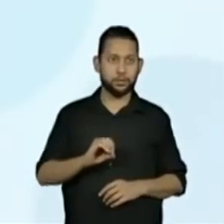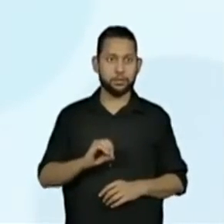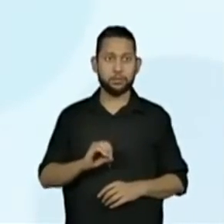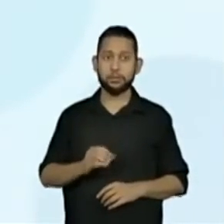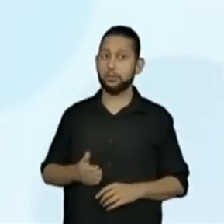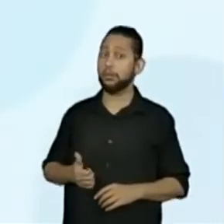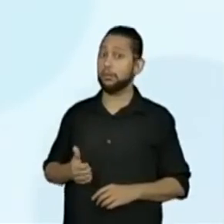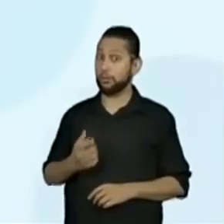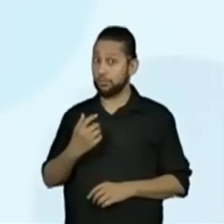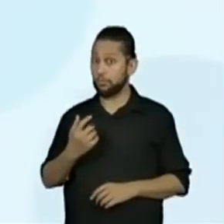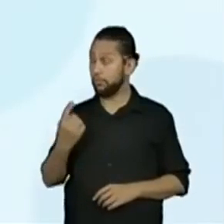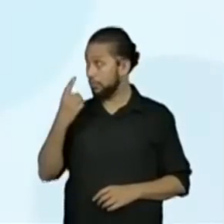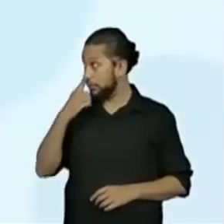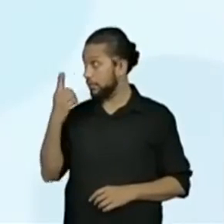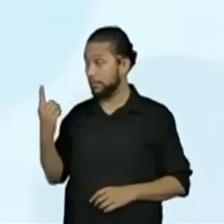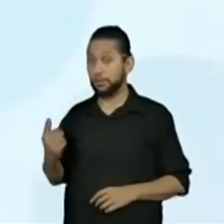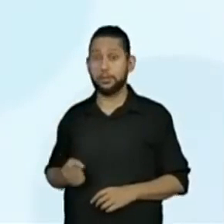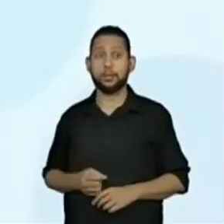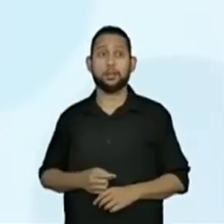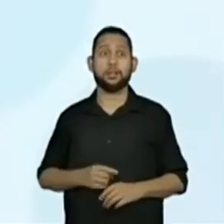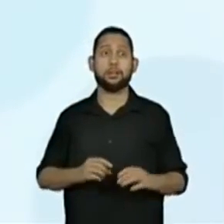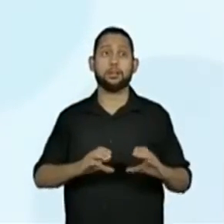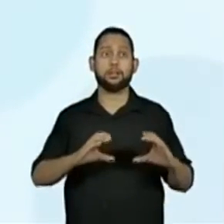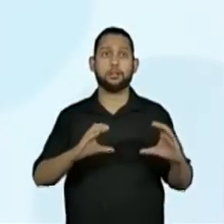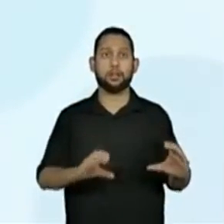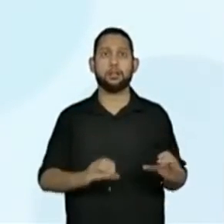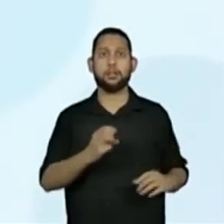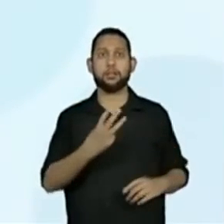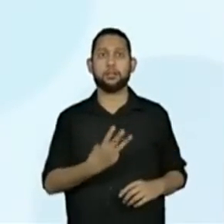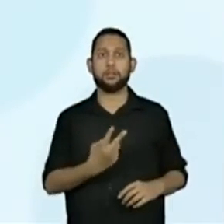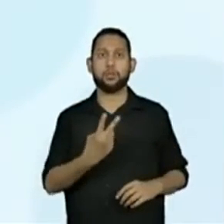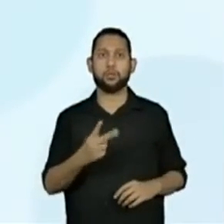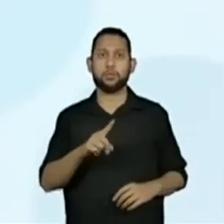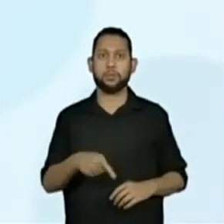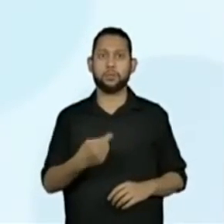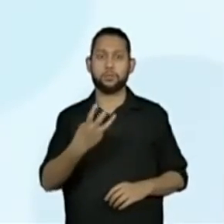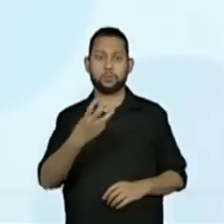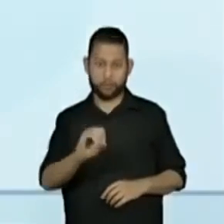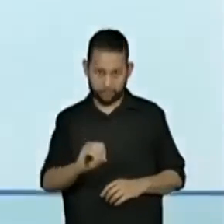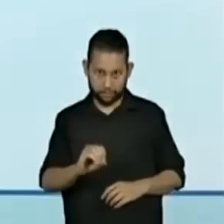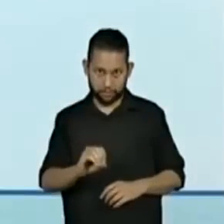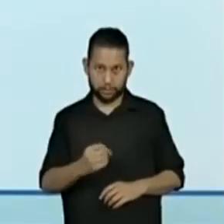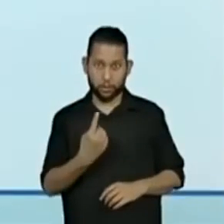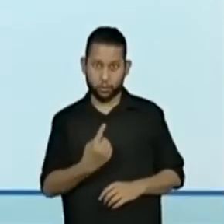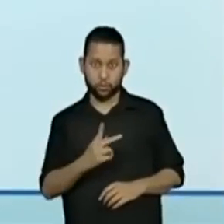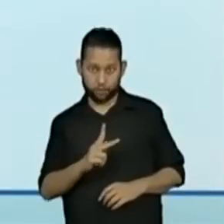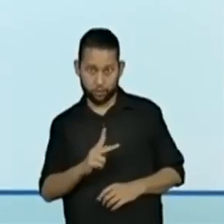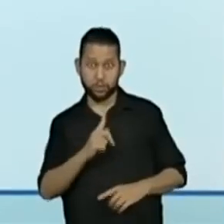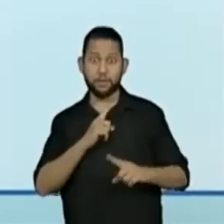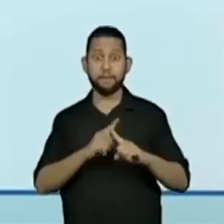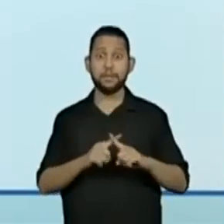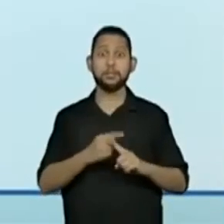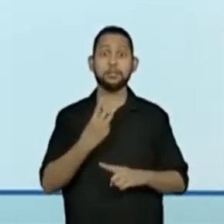preço de 3kg 3 Kg de mussarela